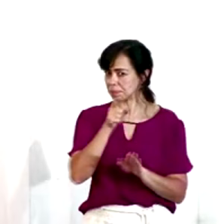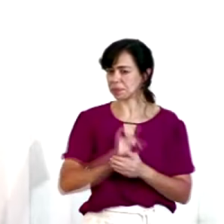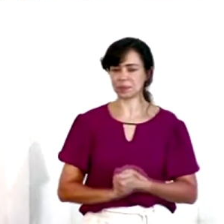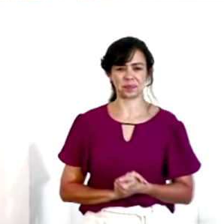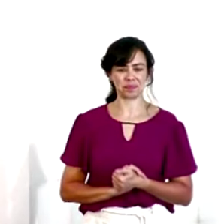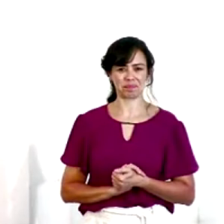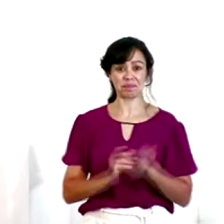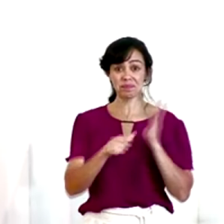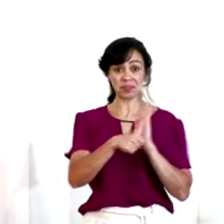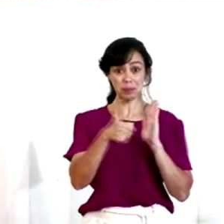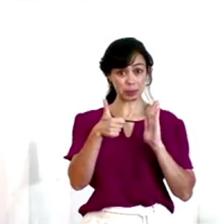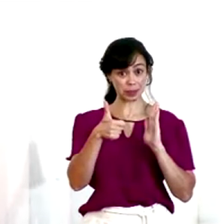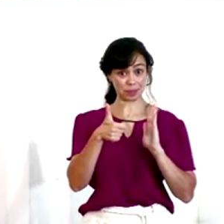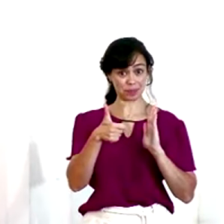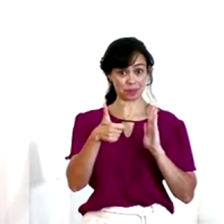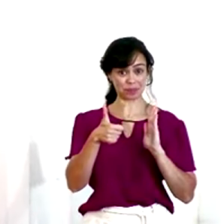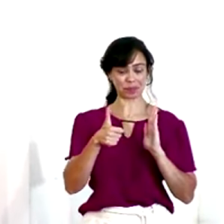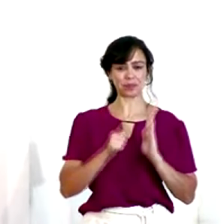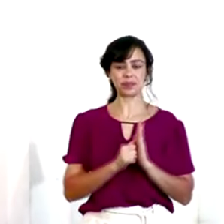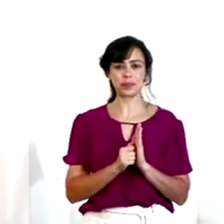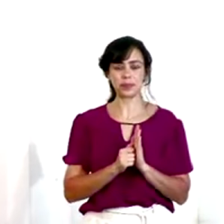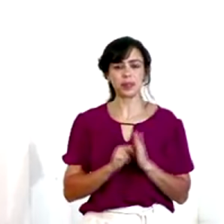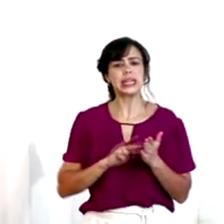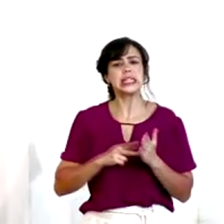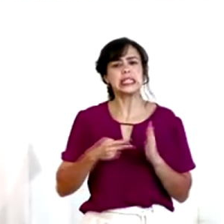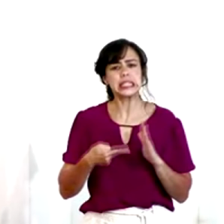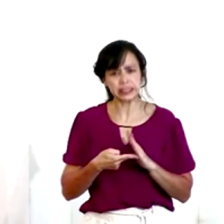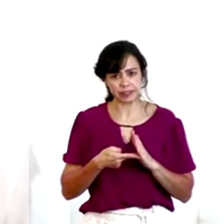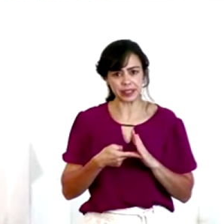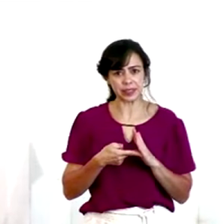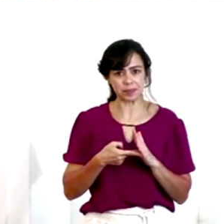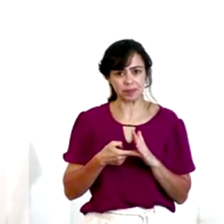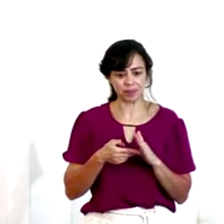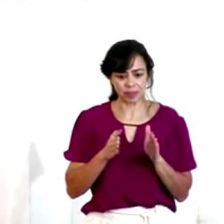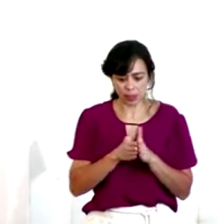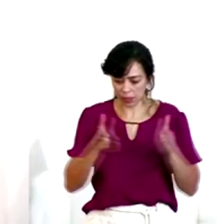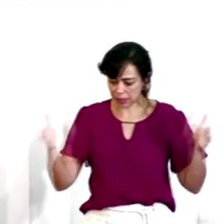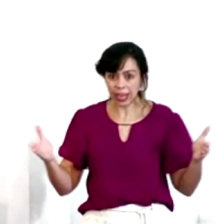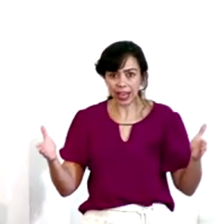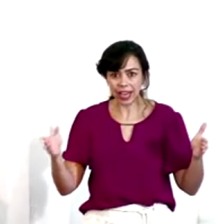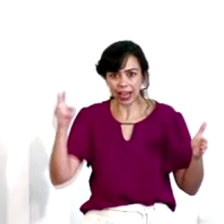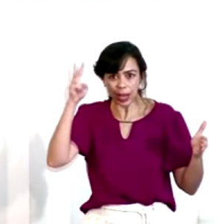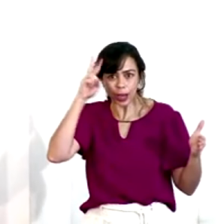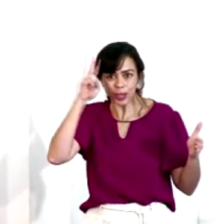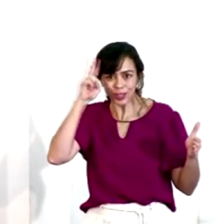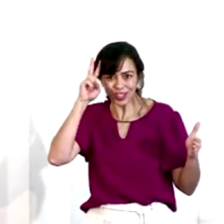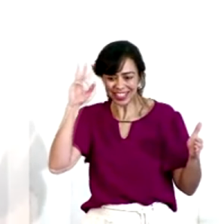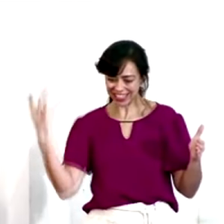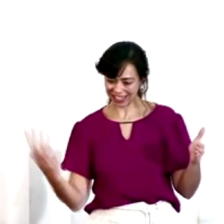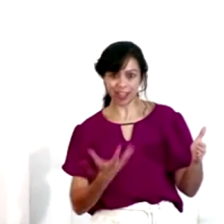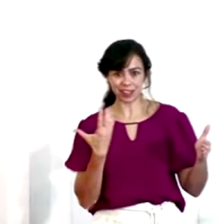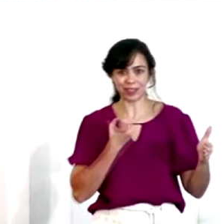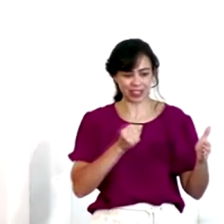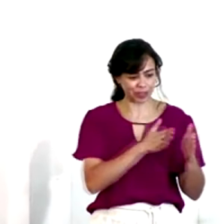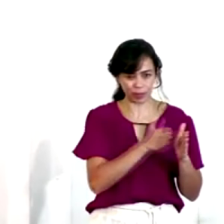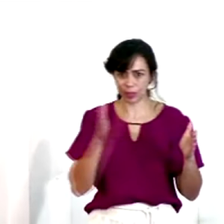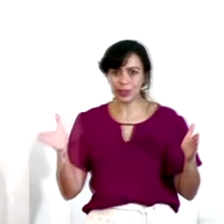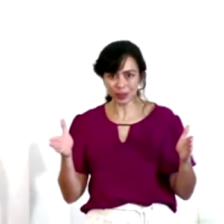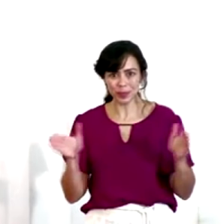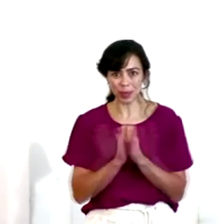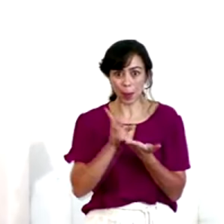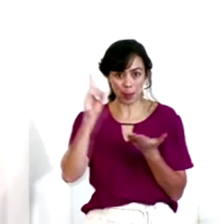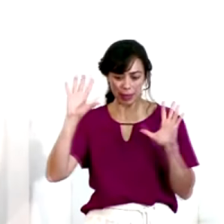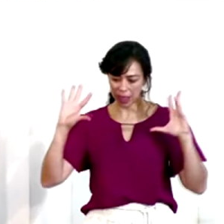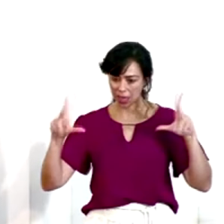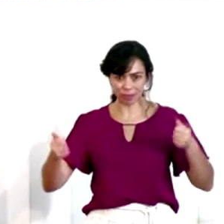Em primeiro lugar, o significado do texto dentro da história da redenção. Como já lhes falei,